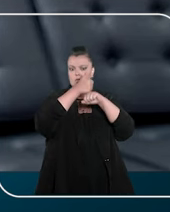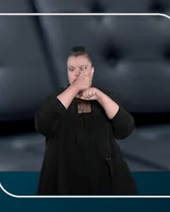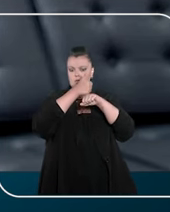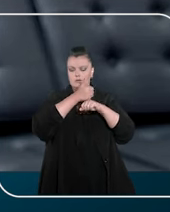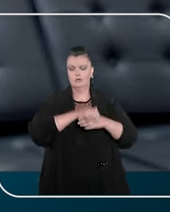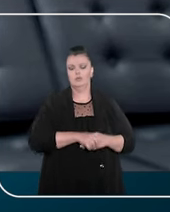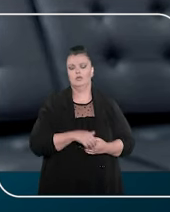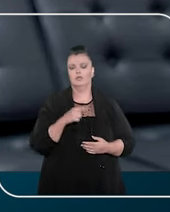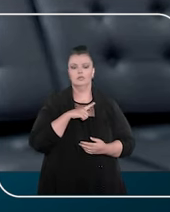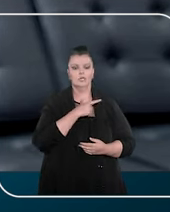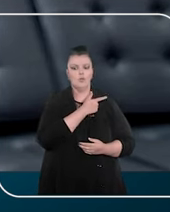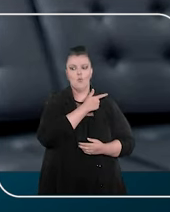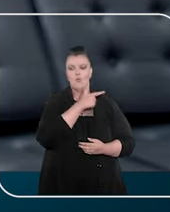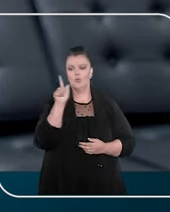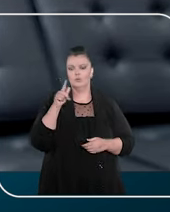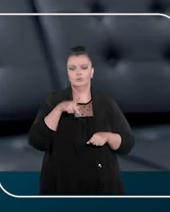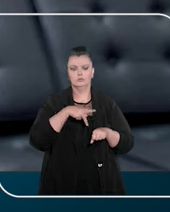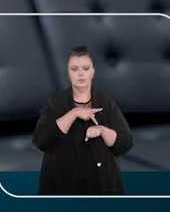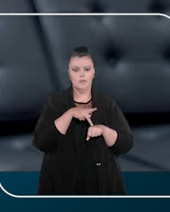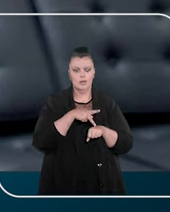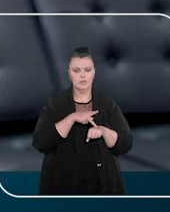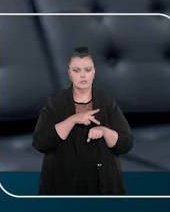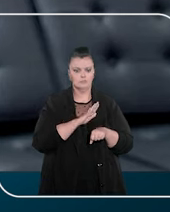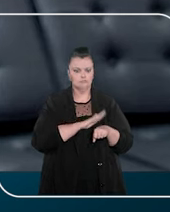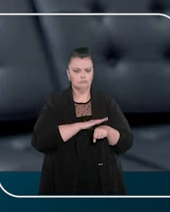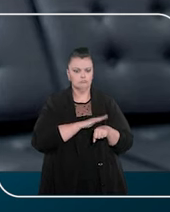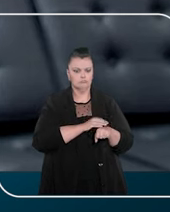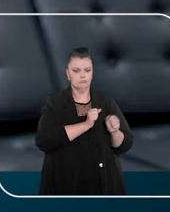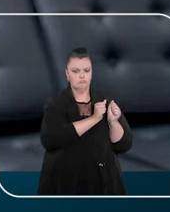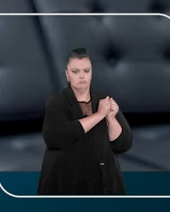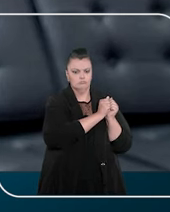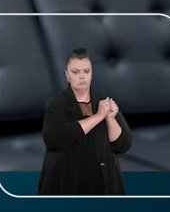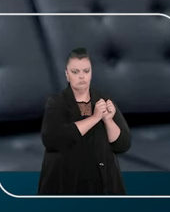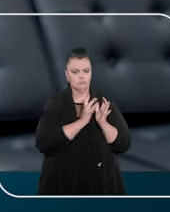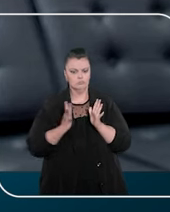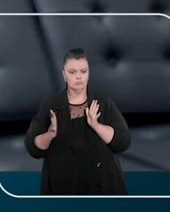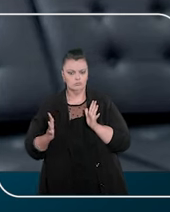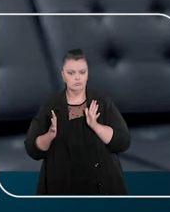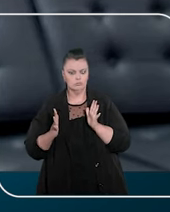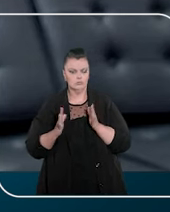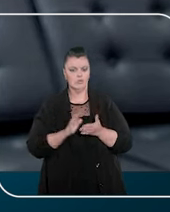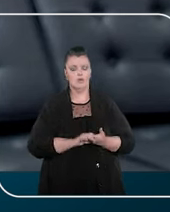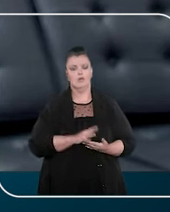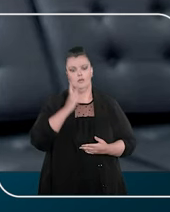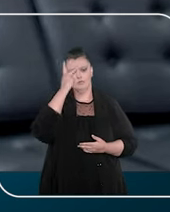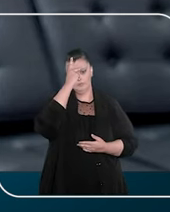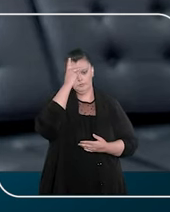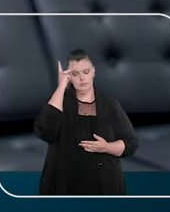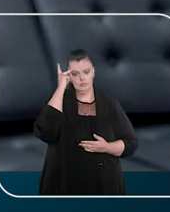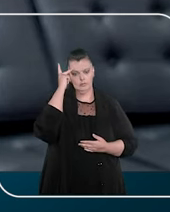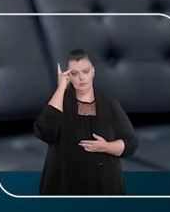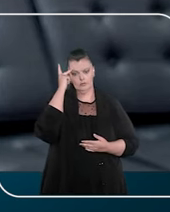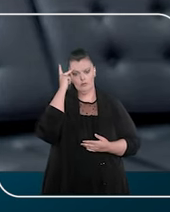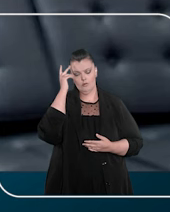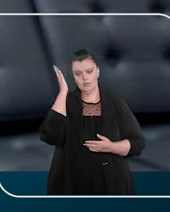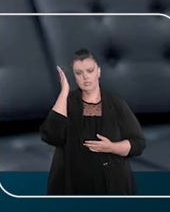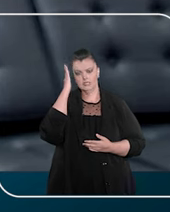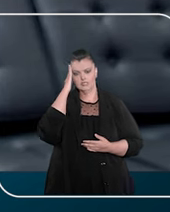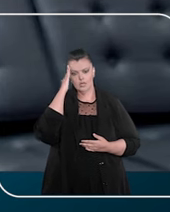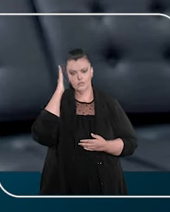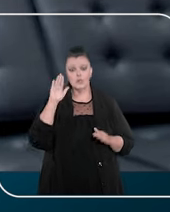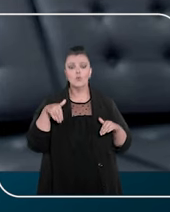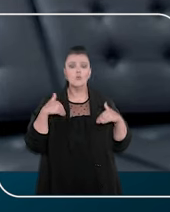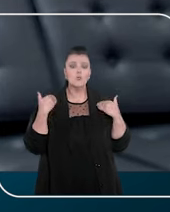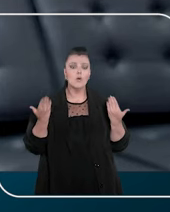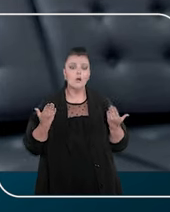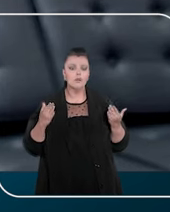que é a previsibilidade dos julgamentos. As pessoas vão saber que tipo de resultado se pode esperar